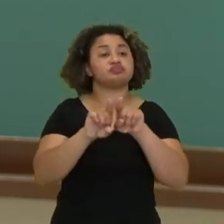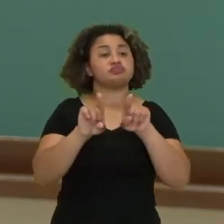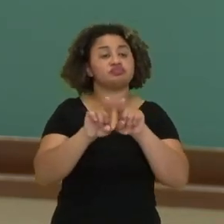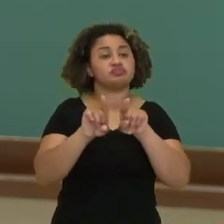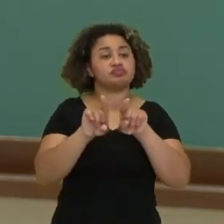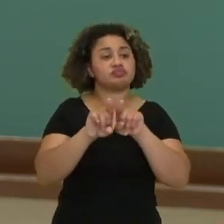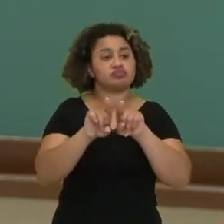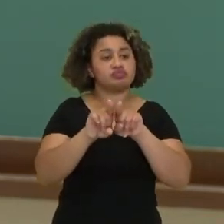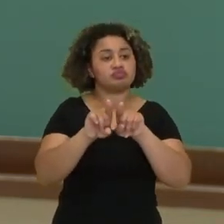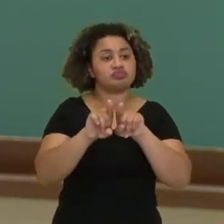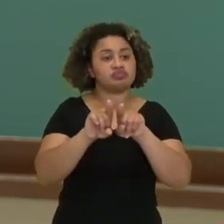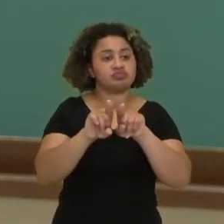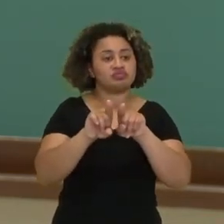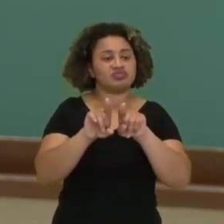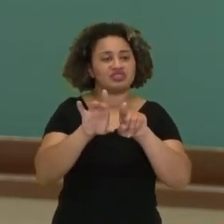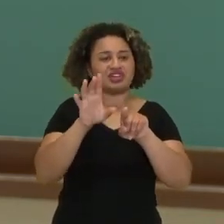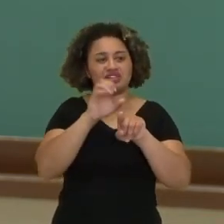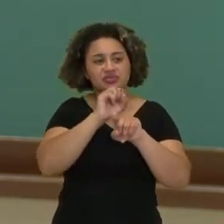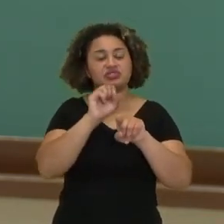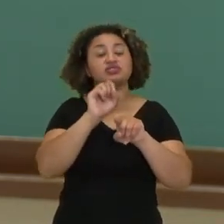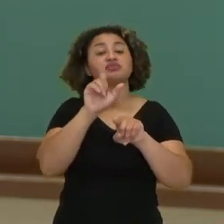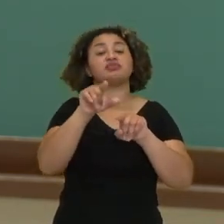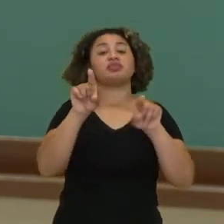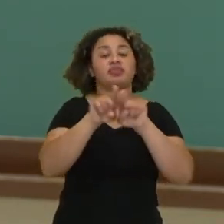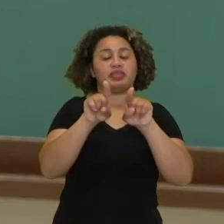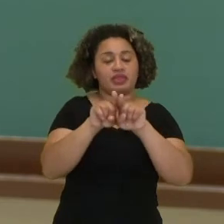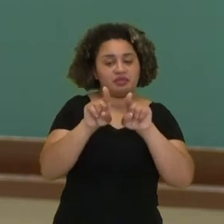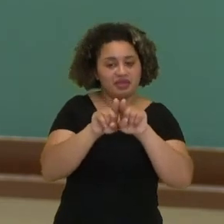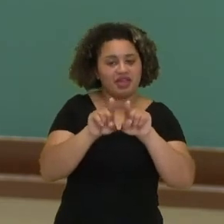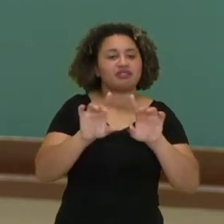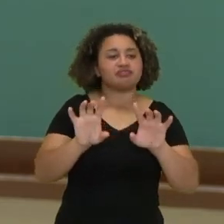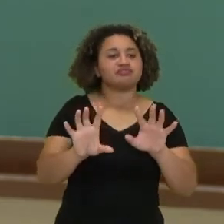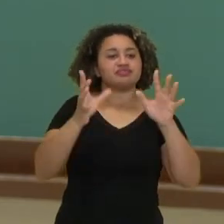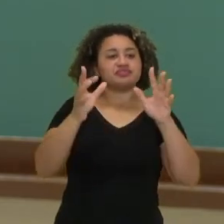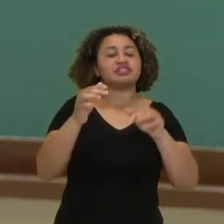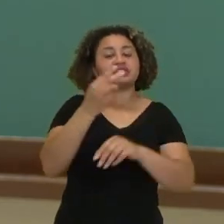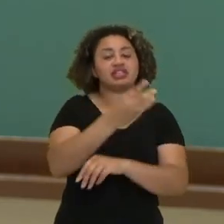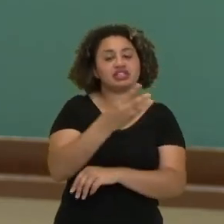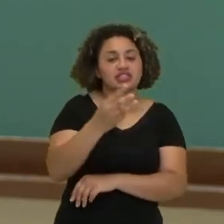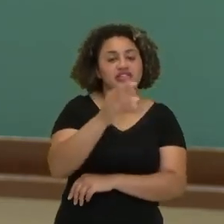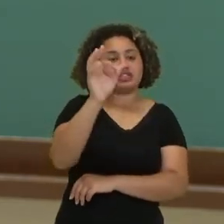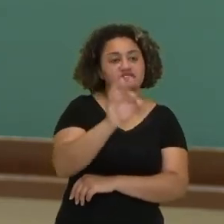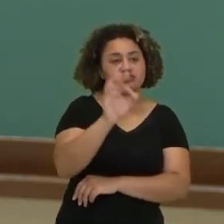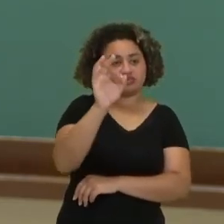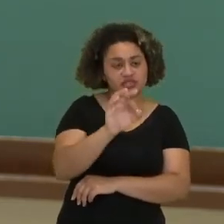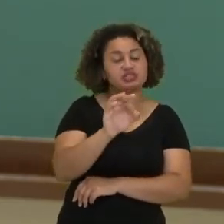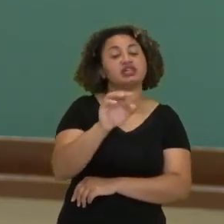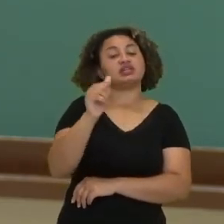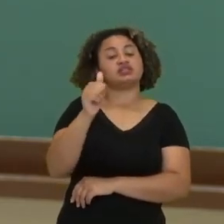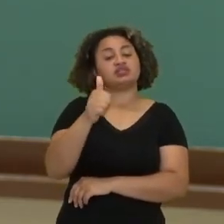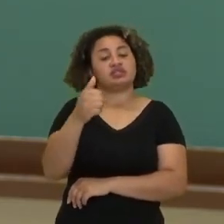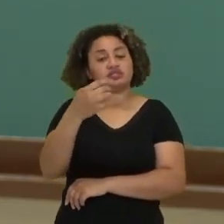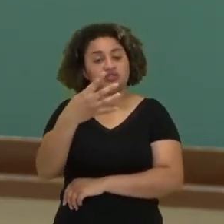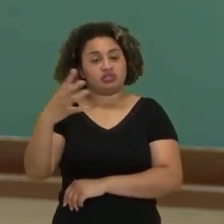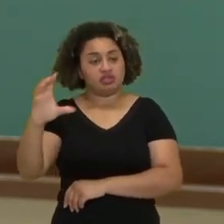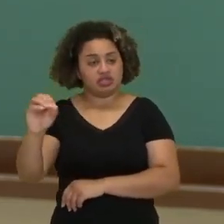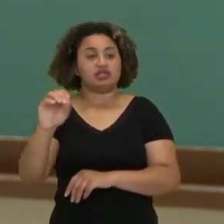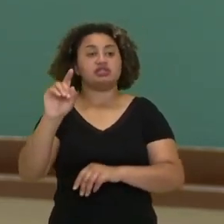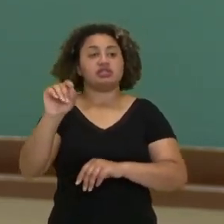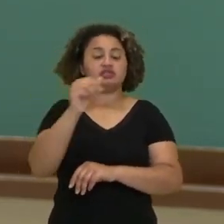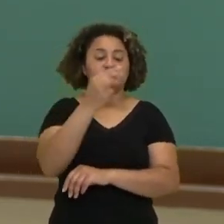opa, a professora passou rápido aqui. O mesmo vai ser válido para os 33% de 140. Então, pega